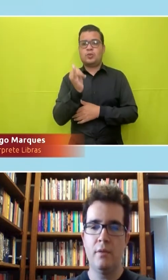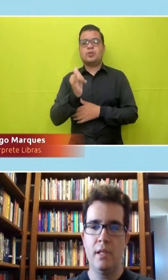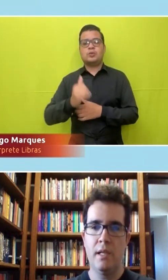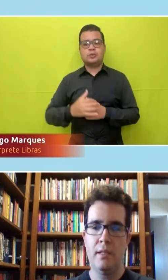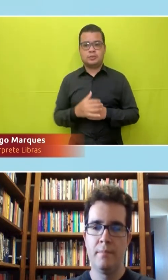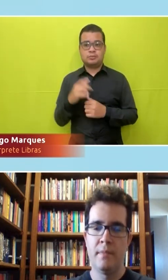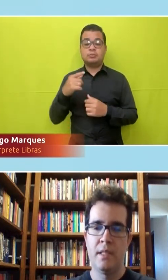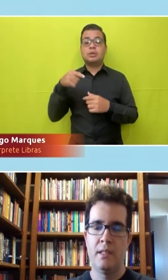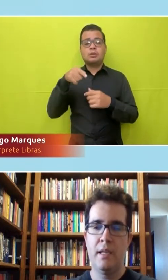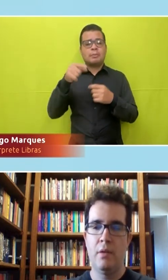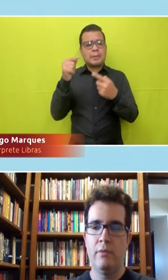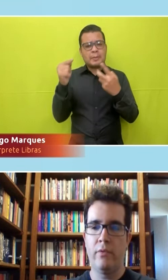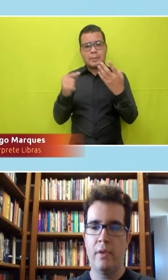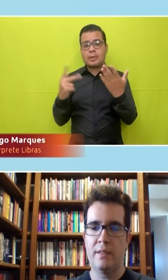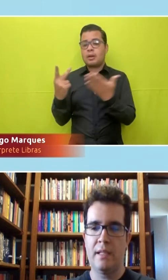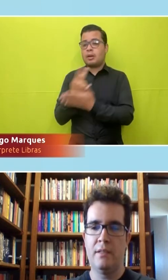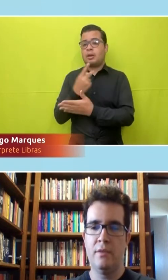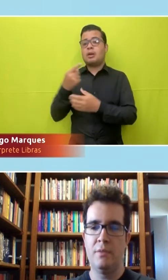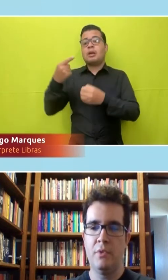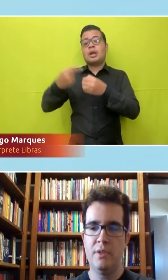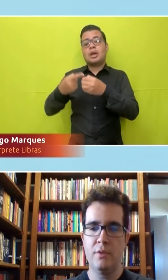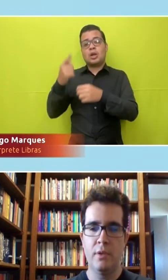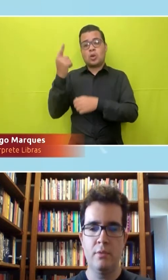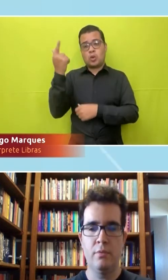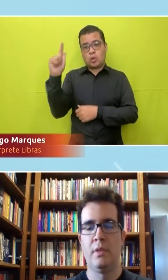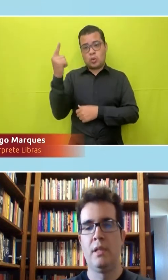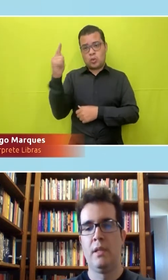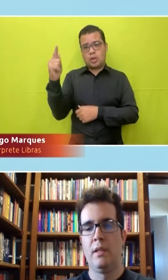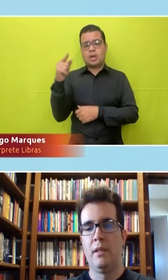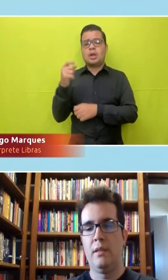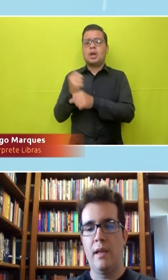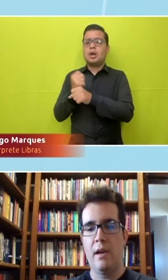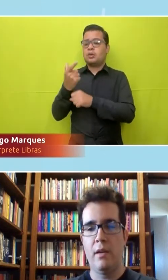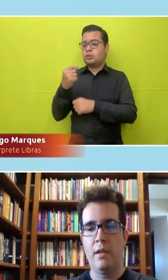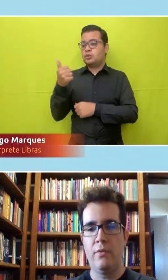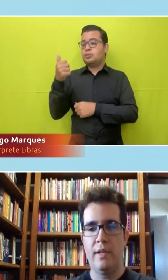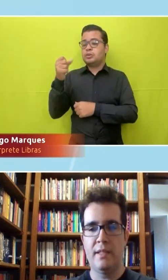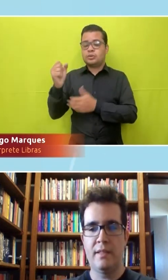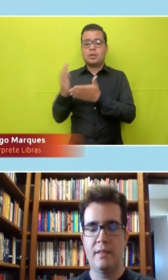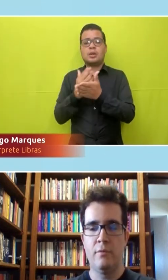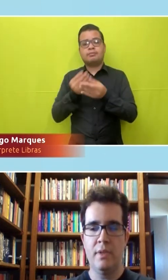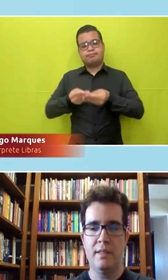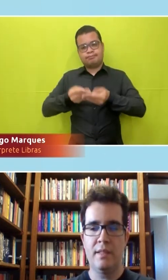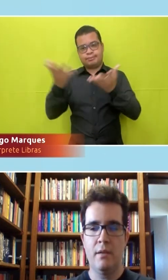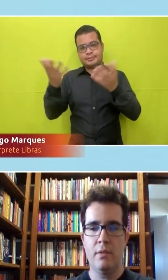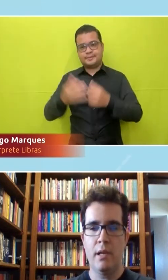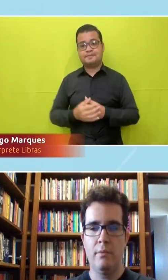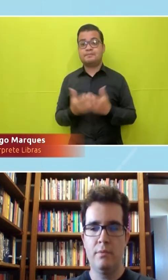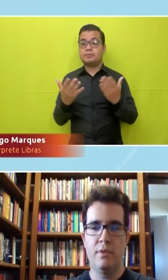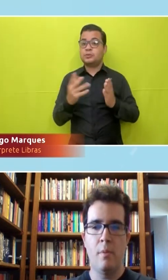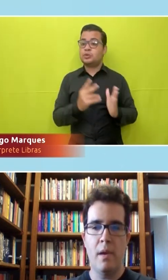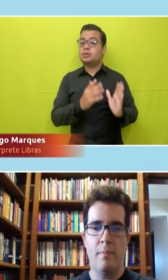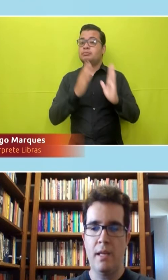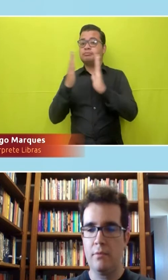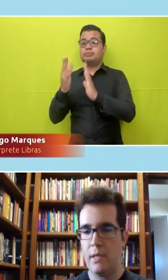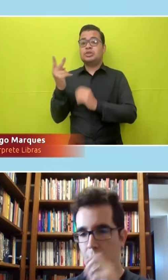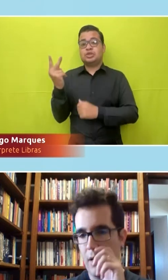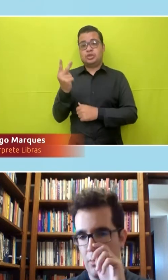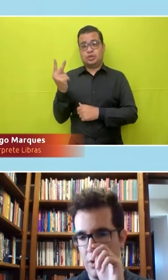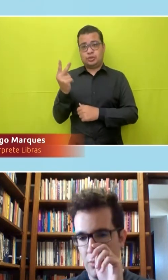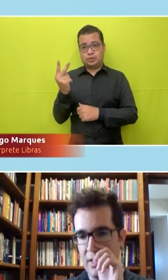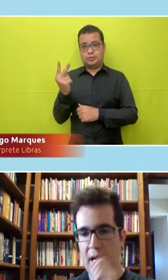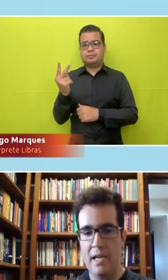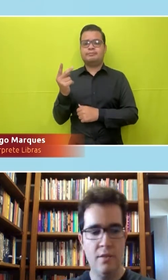ambientadas em Goiânia, e aí o livro foi lançado em 2018. E aí agora a gente fez essa segunda edição, que é um desdobramento, né,